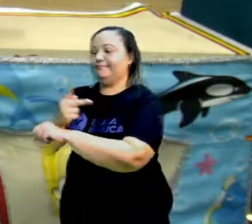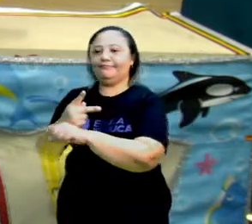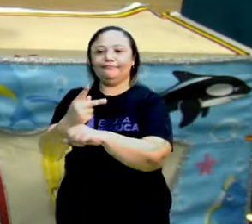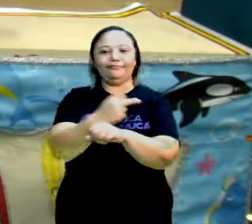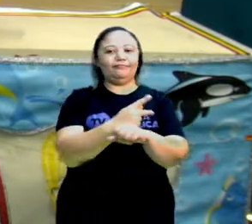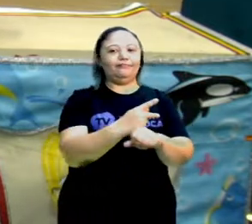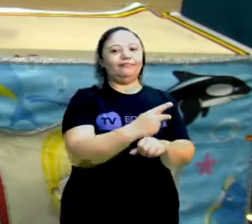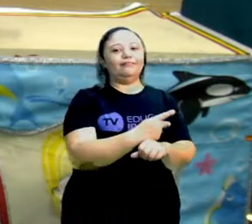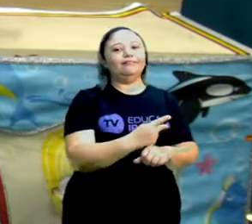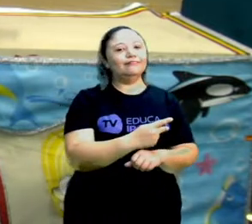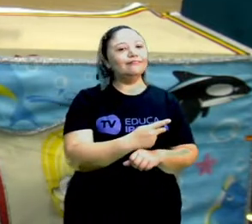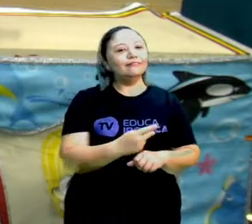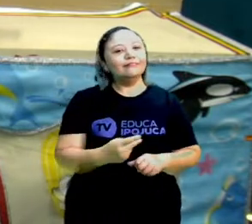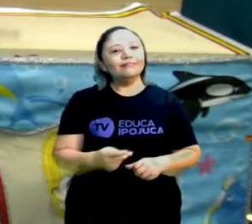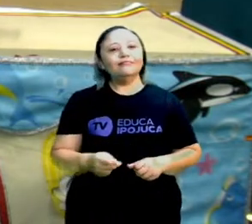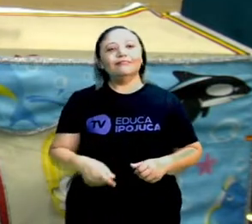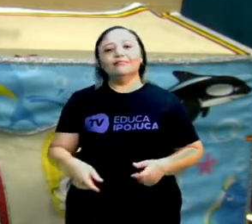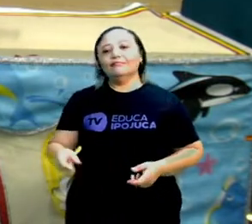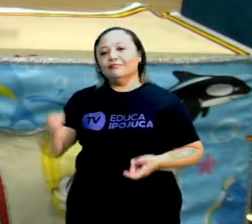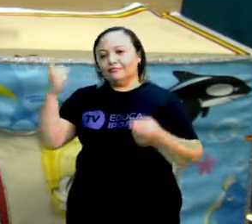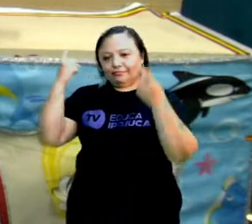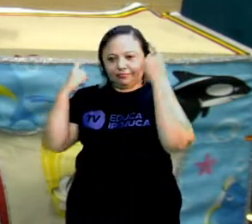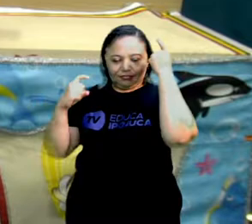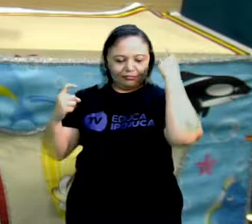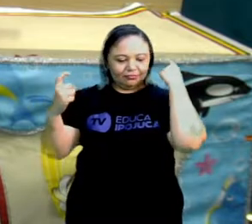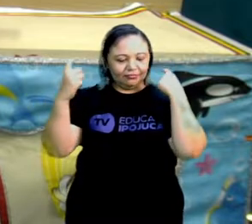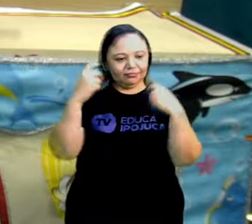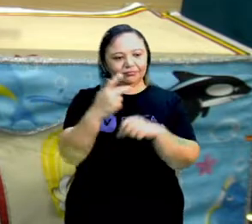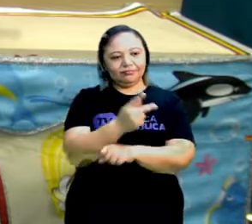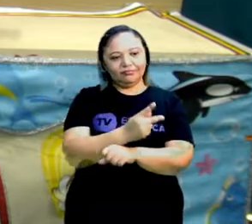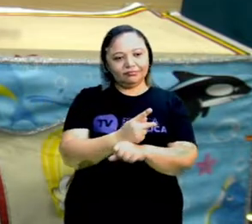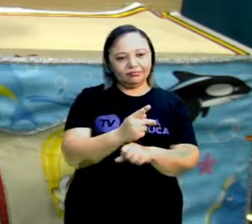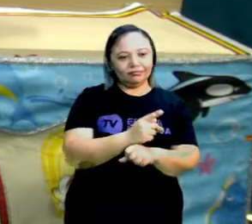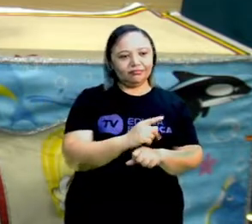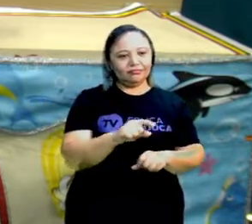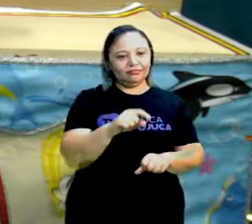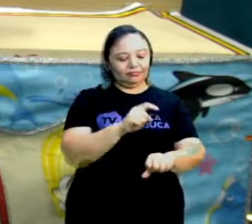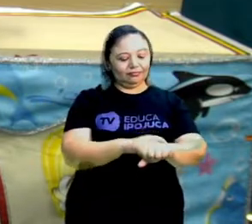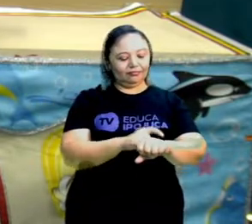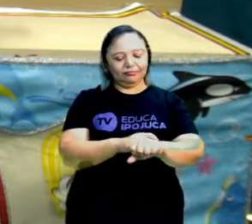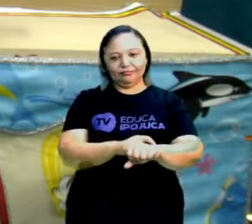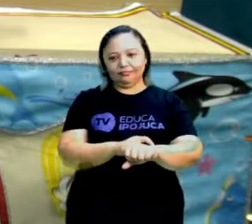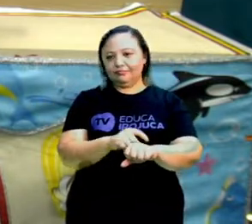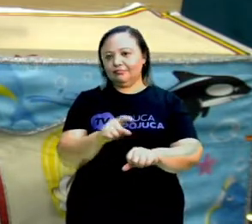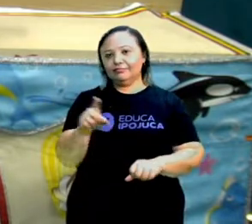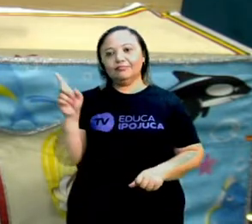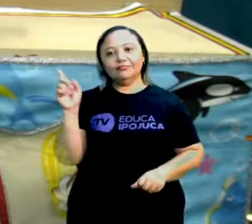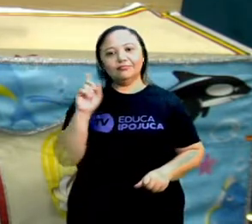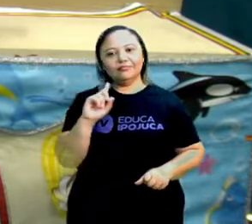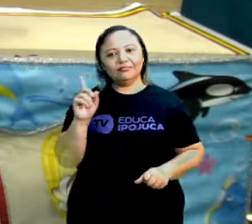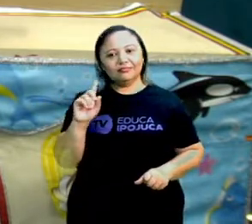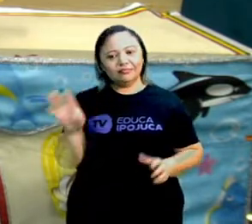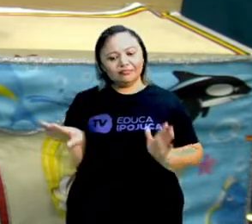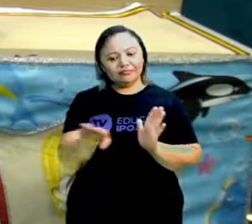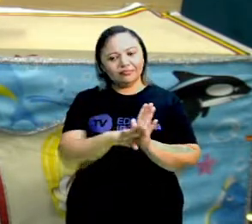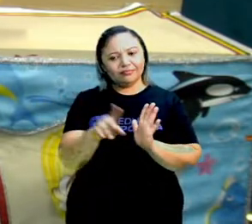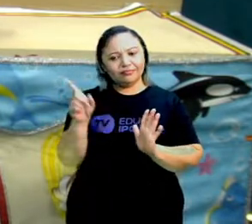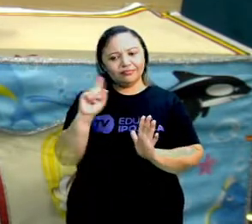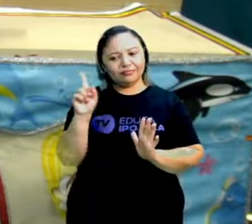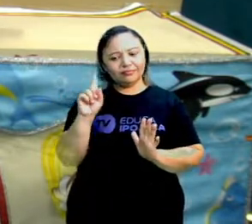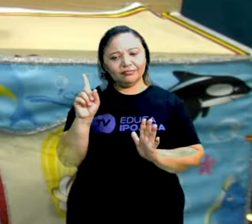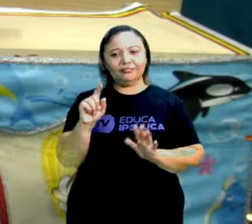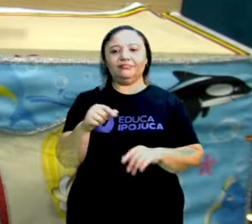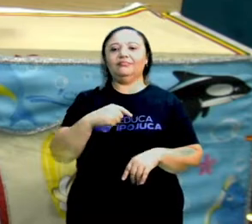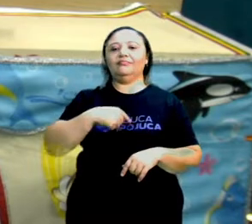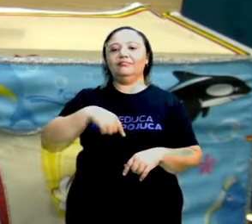assim, né, Leiturinha? É. Mãe é assim. A mãe, quando dá a hora que não chega,